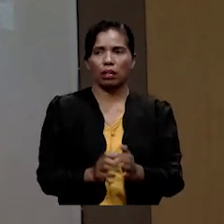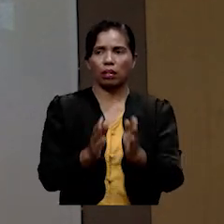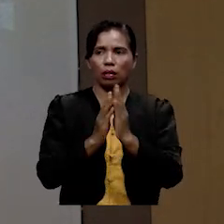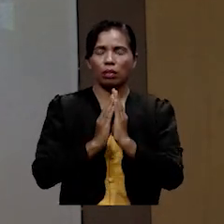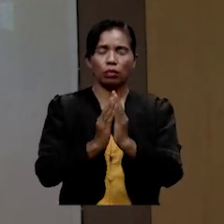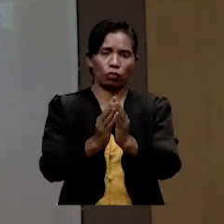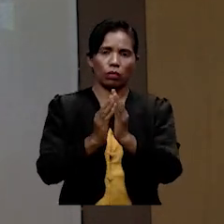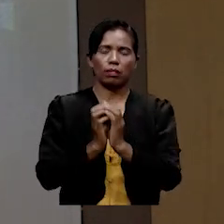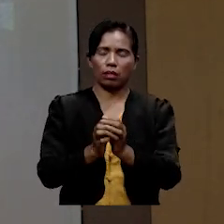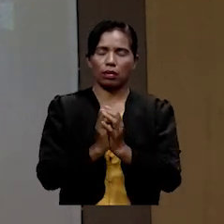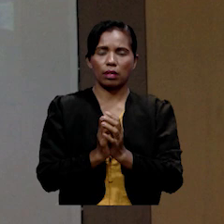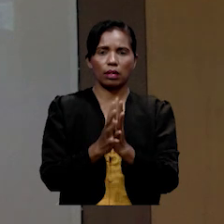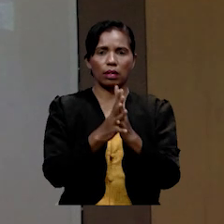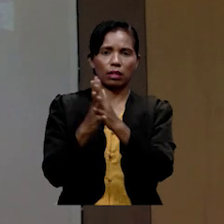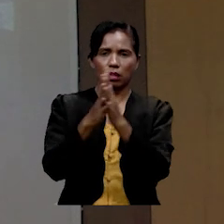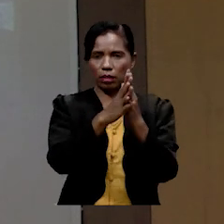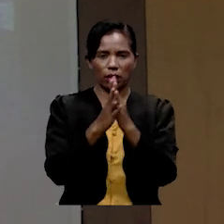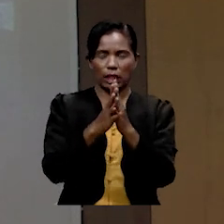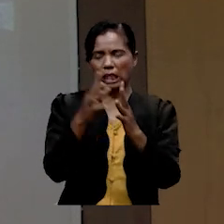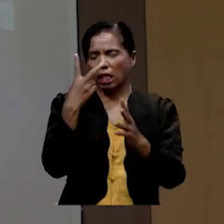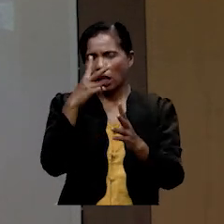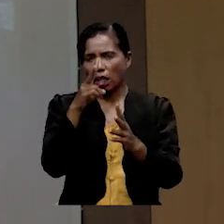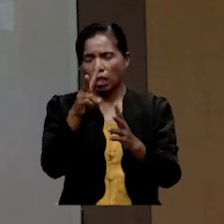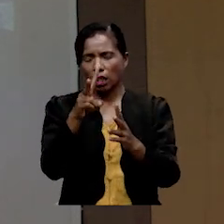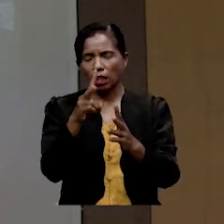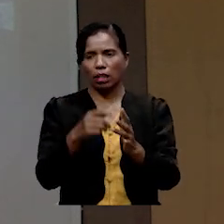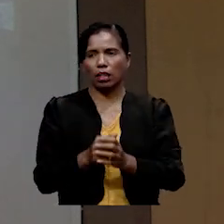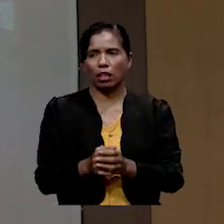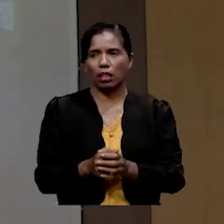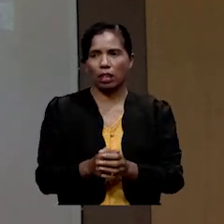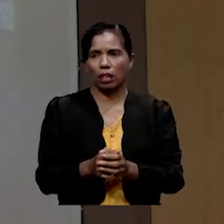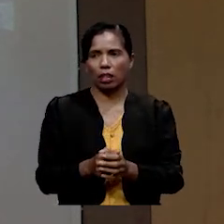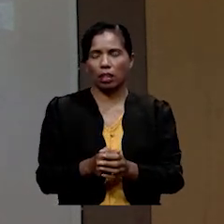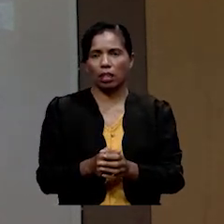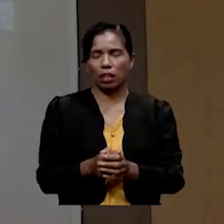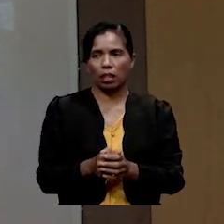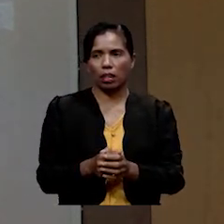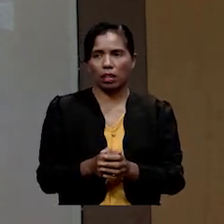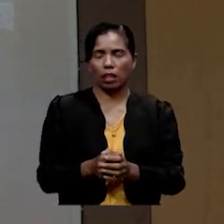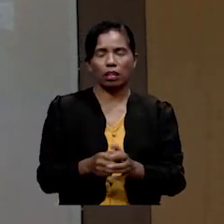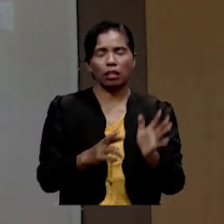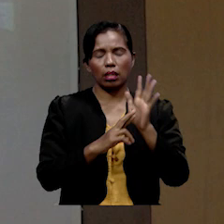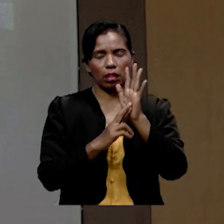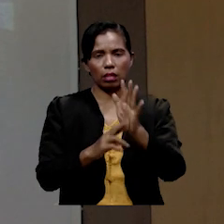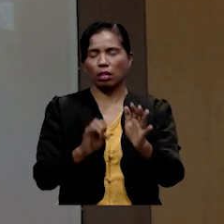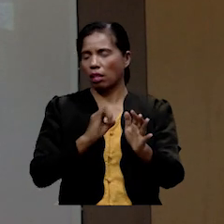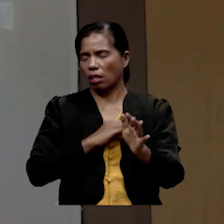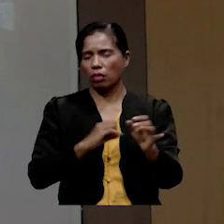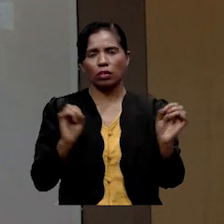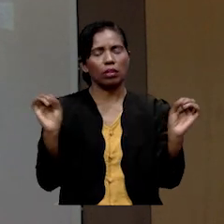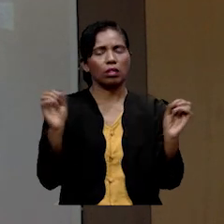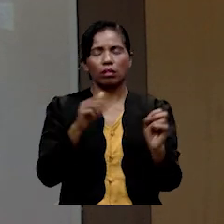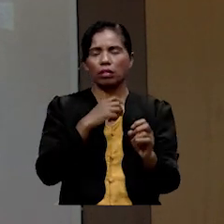ida ita hare tuir lolos ne ita hanistan representante povo haula simo